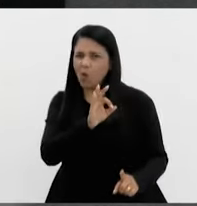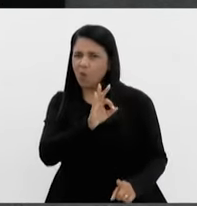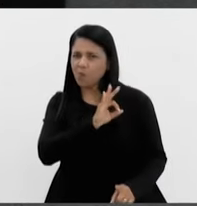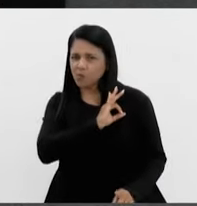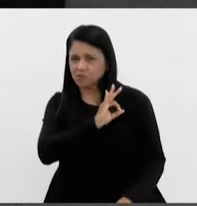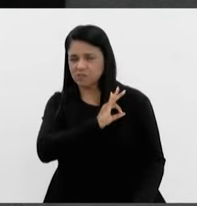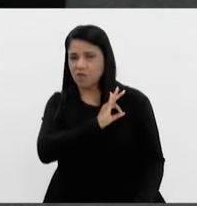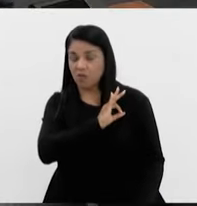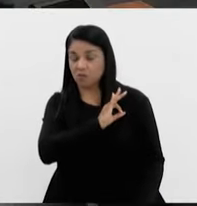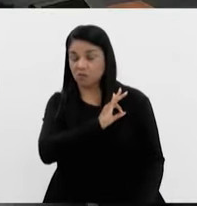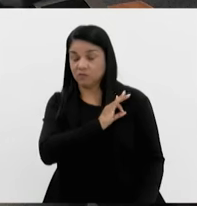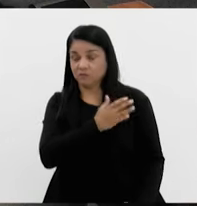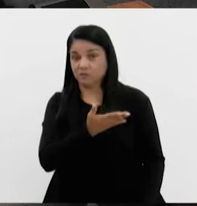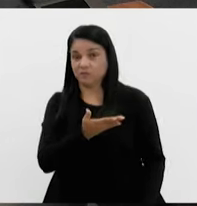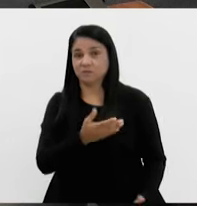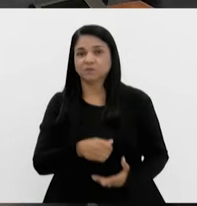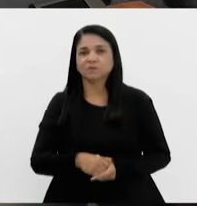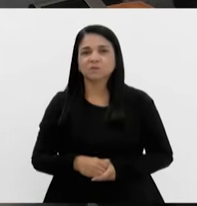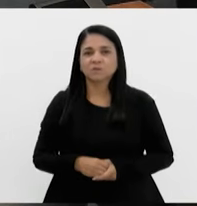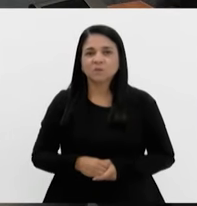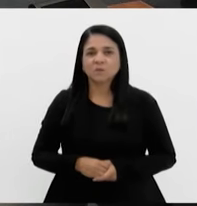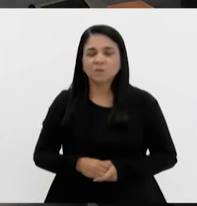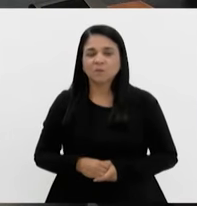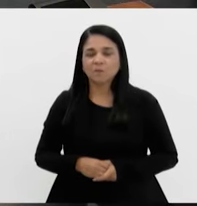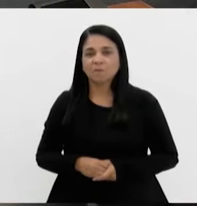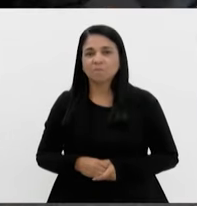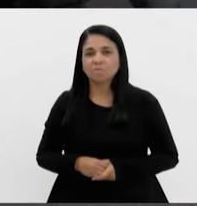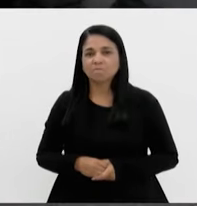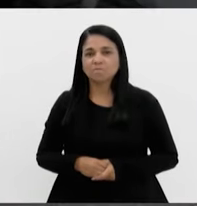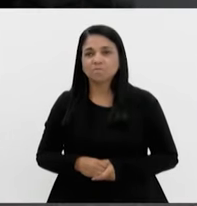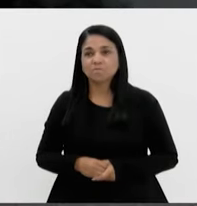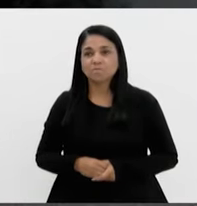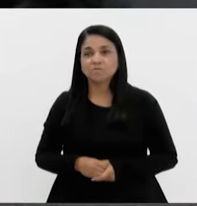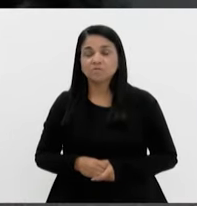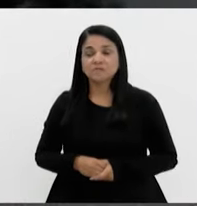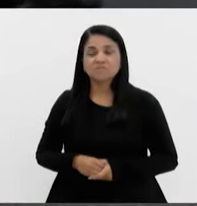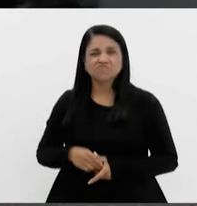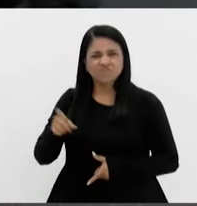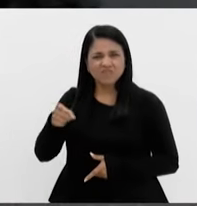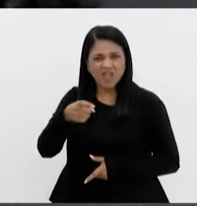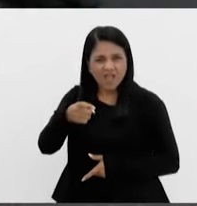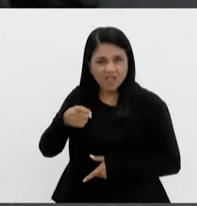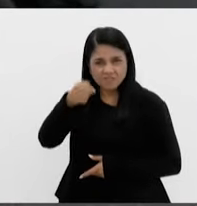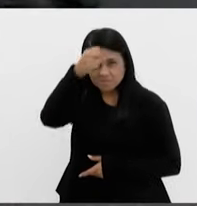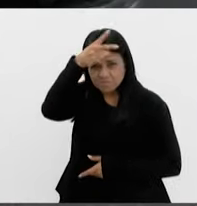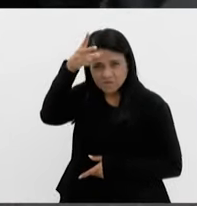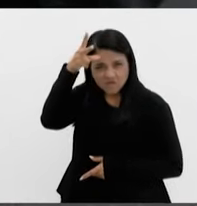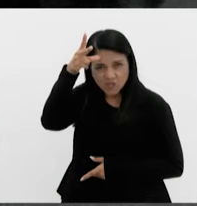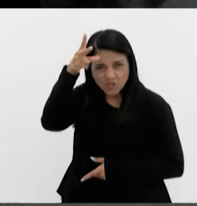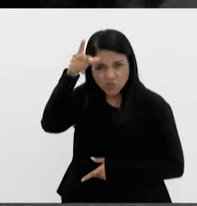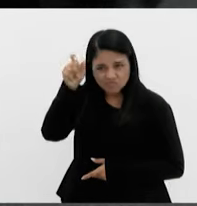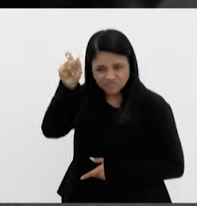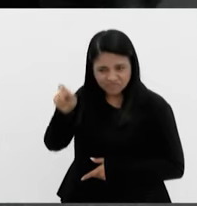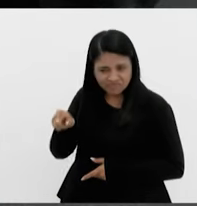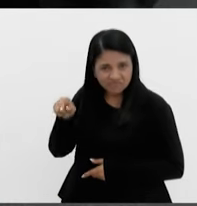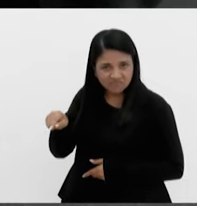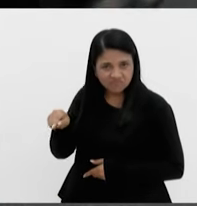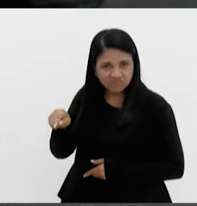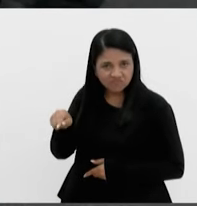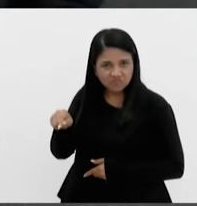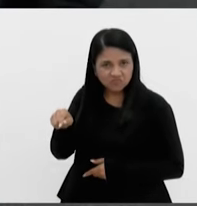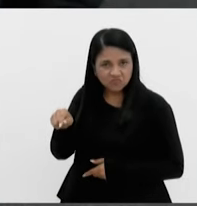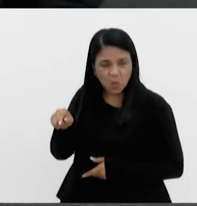redundância mas precisara dizer isso esse camarada eu não vi em nenhum lugar em nenhum